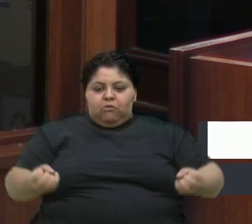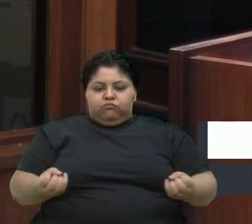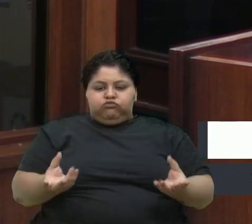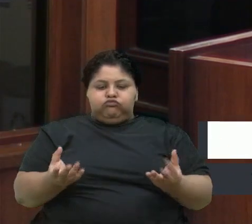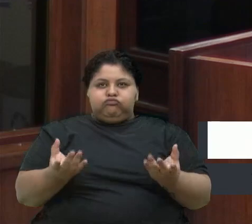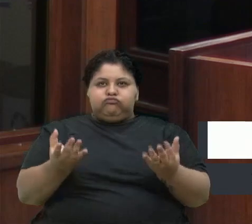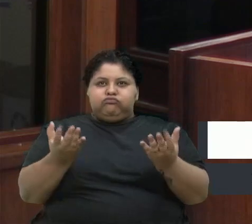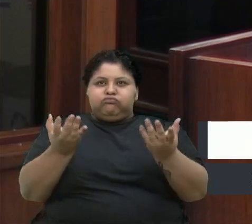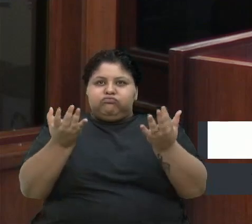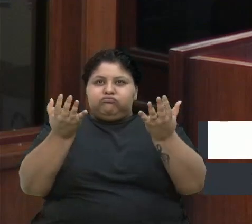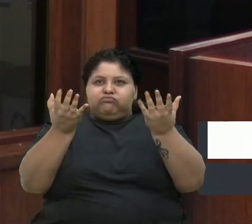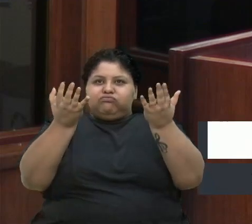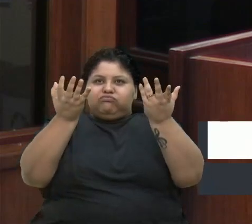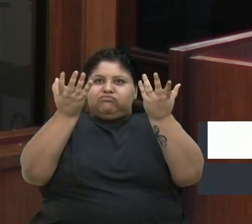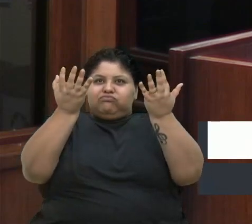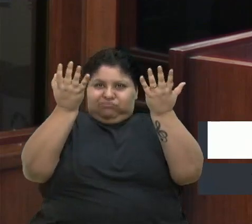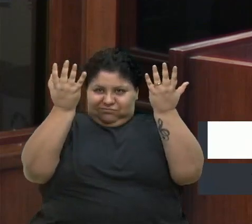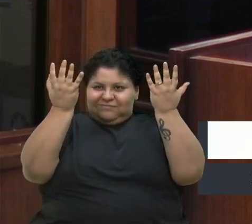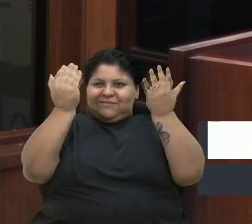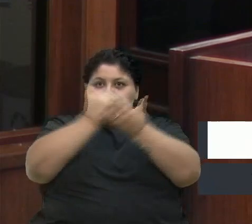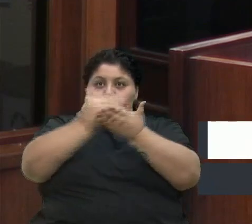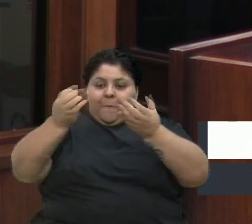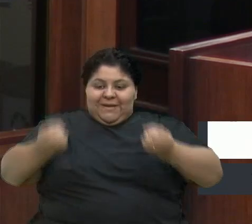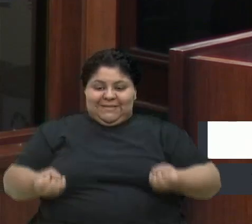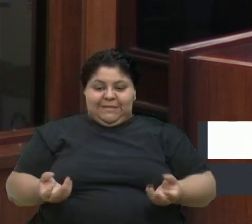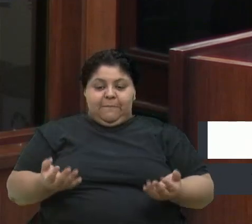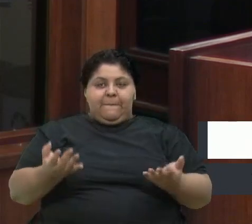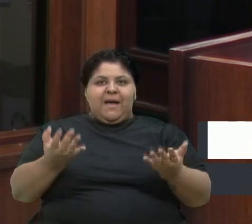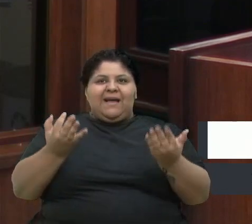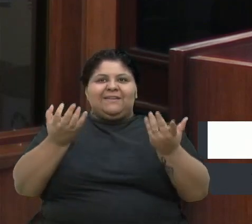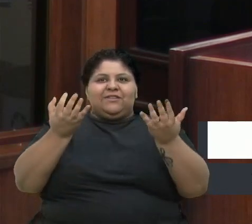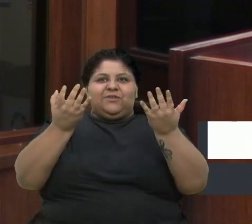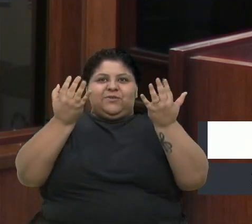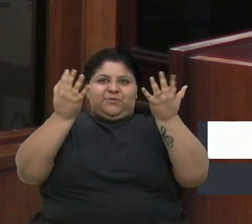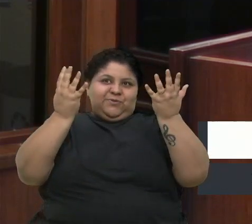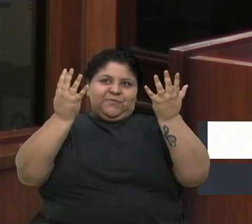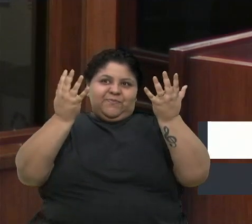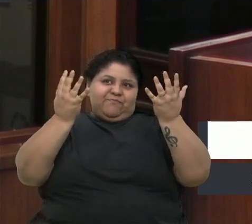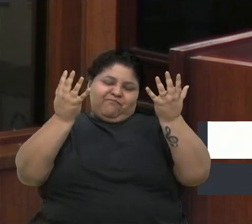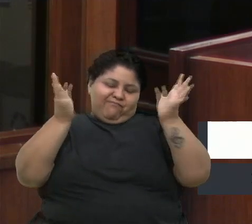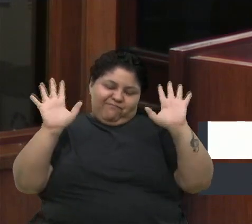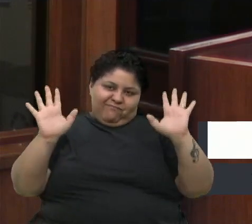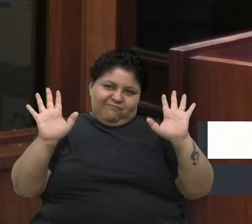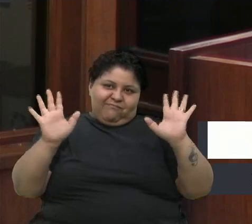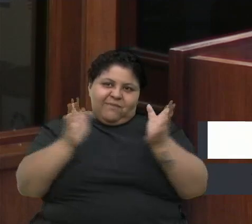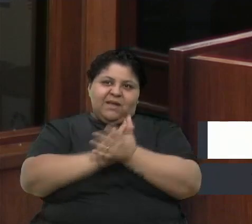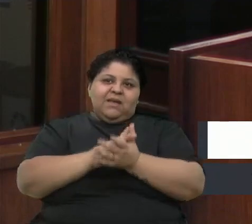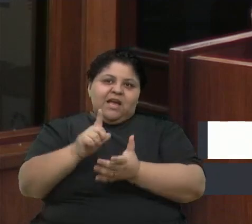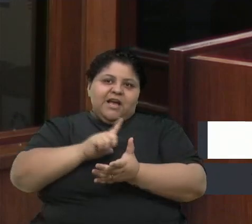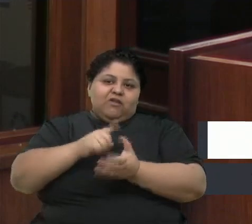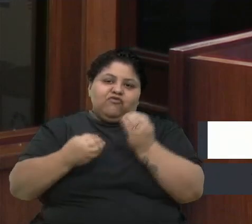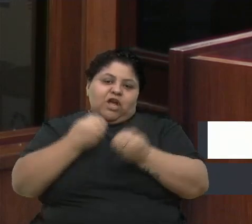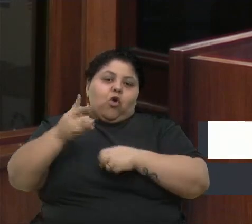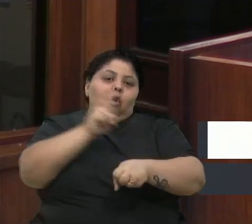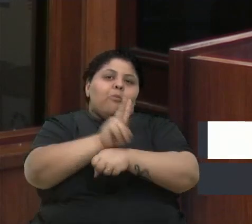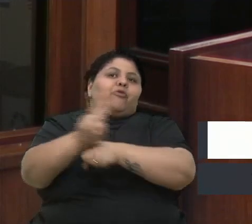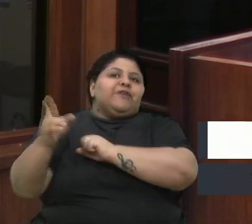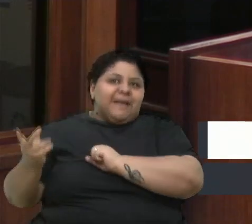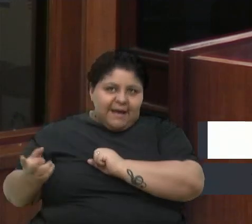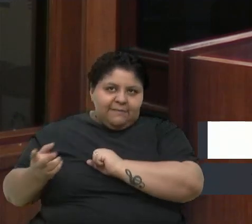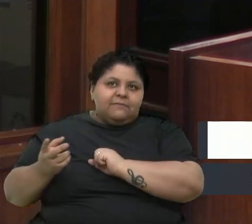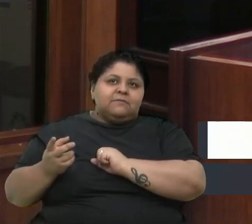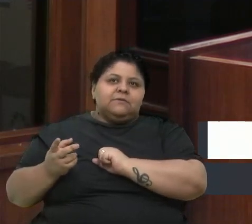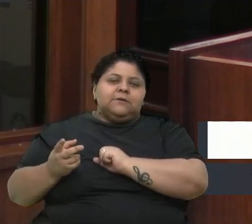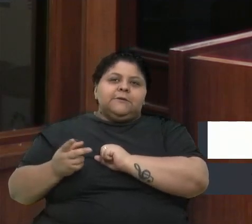muita luta, eu vi que sozinho eu não estava conseguindo resultados. Então, eu estive sexta-feira passada com